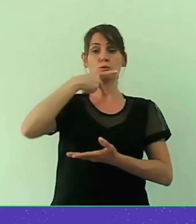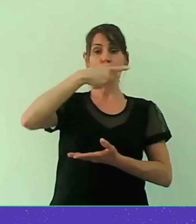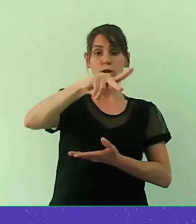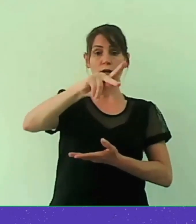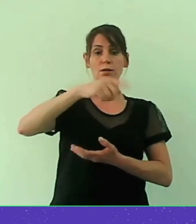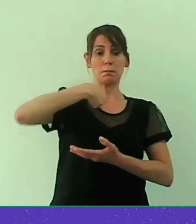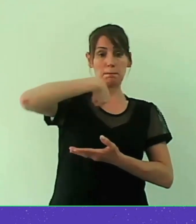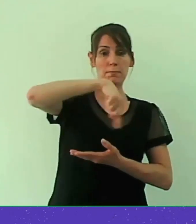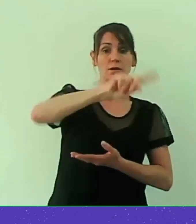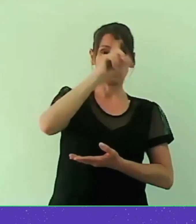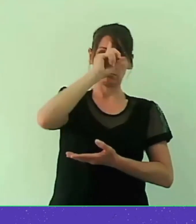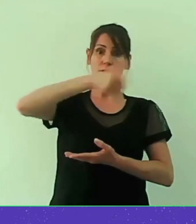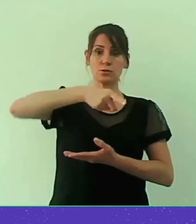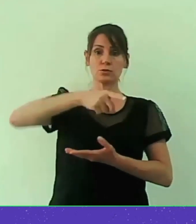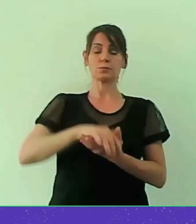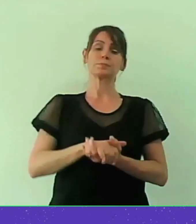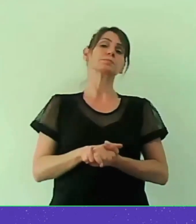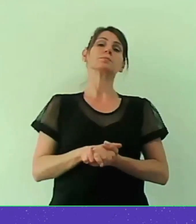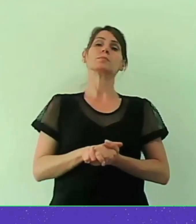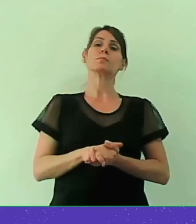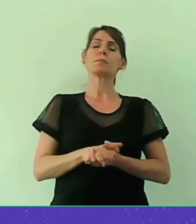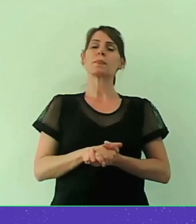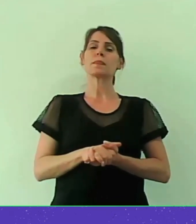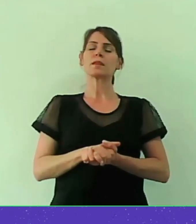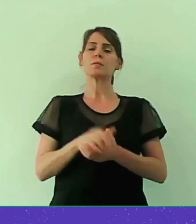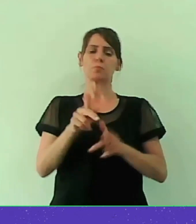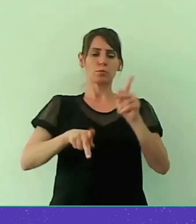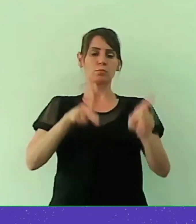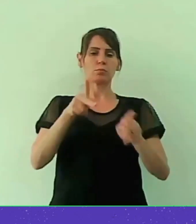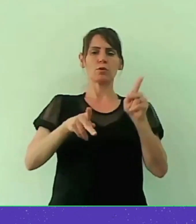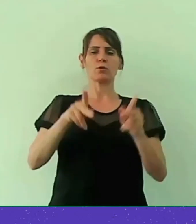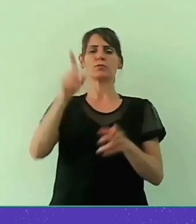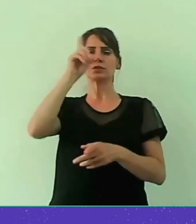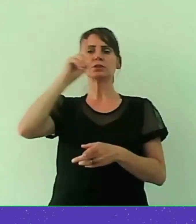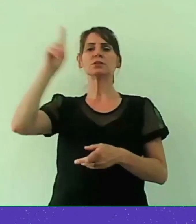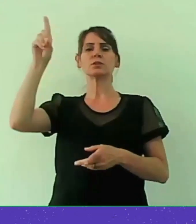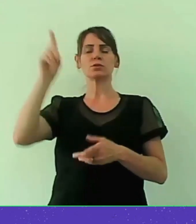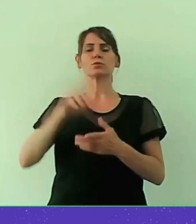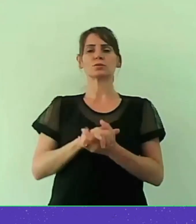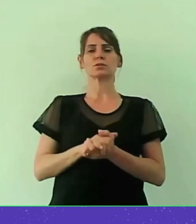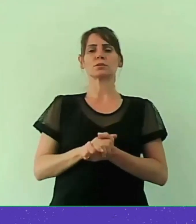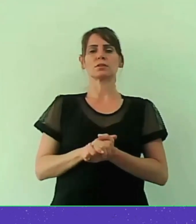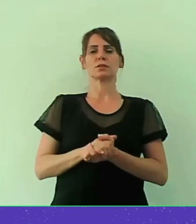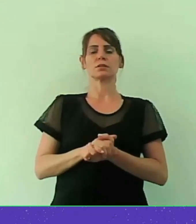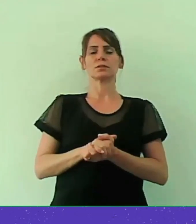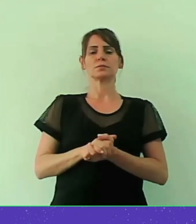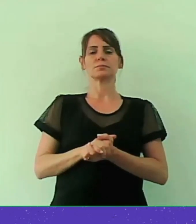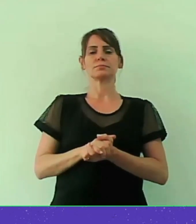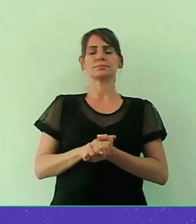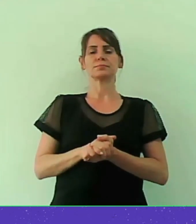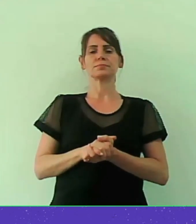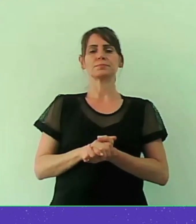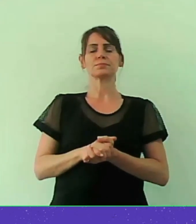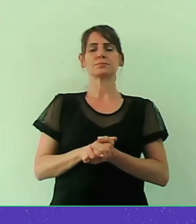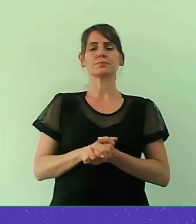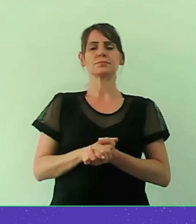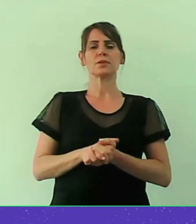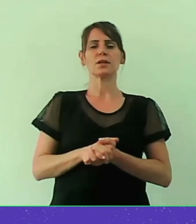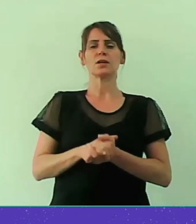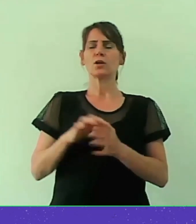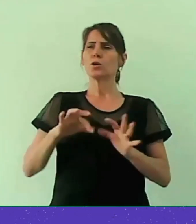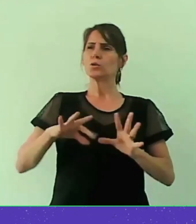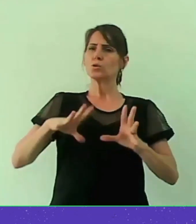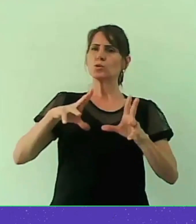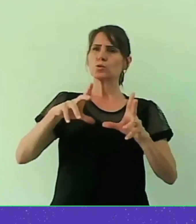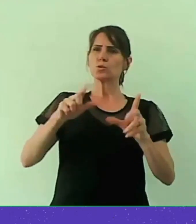para que profetizasse a respeito do Cordeiro. E toda